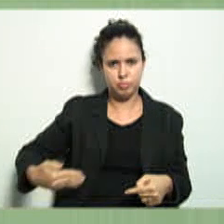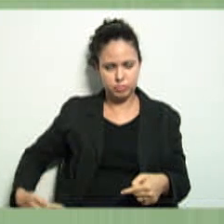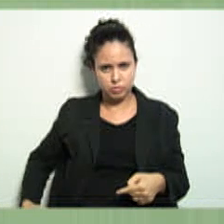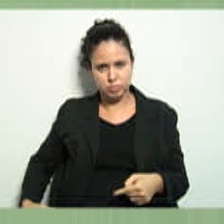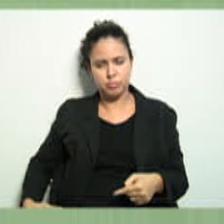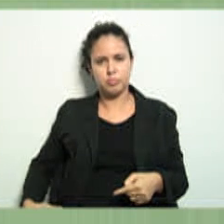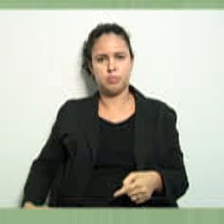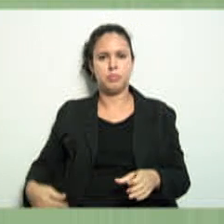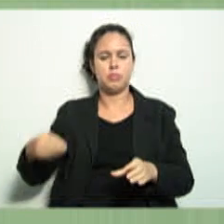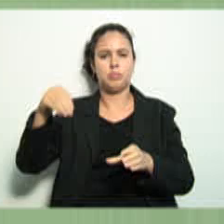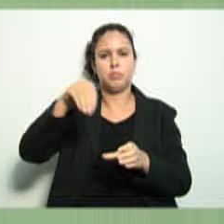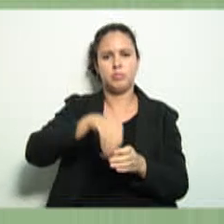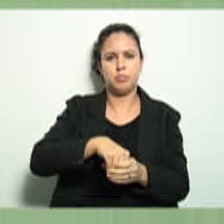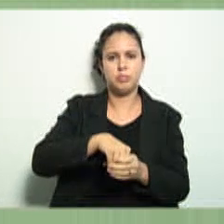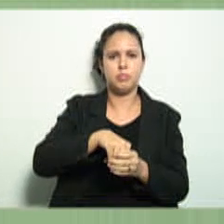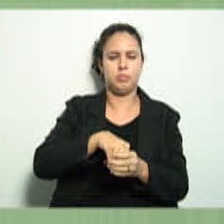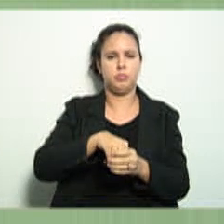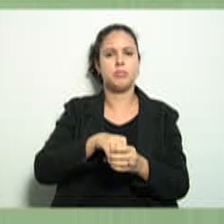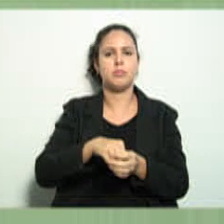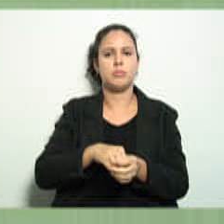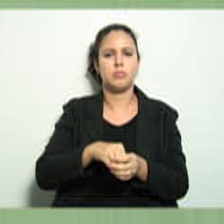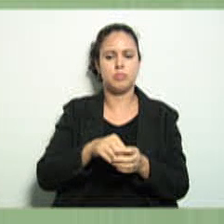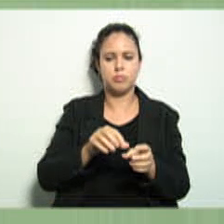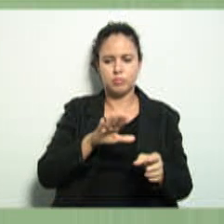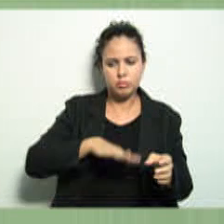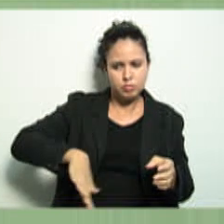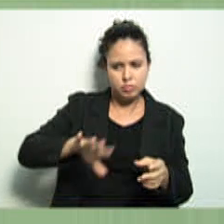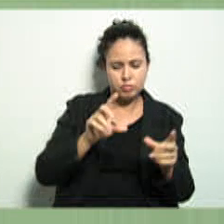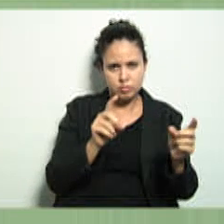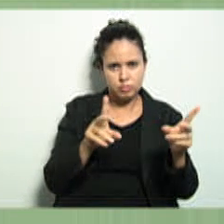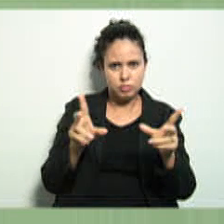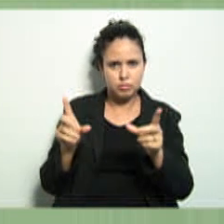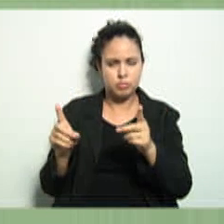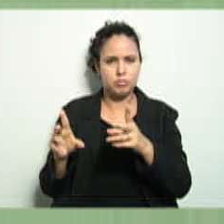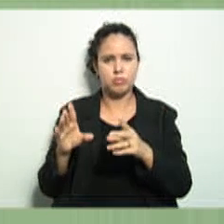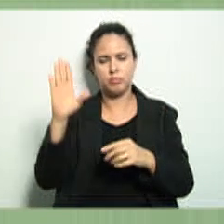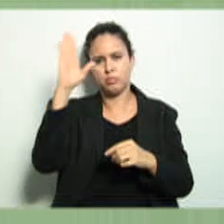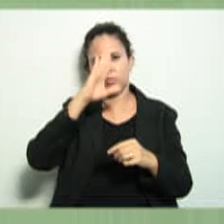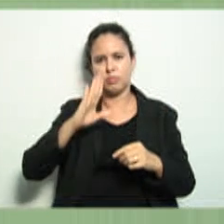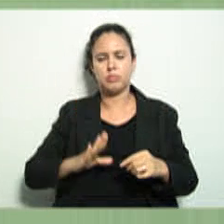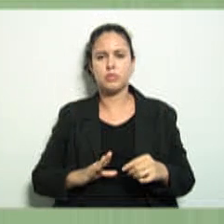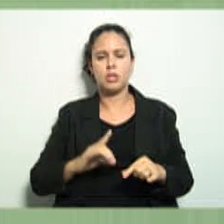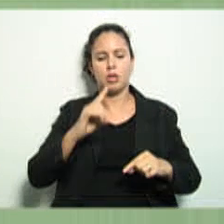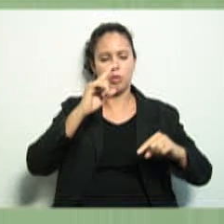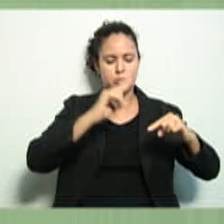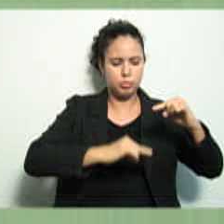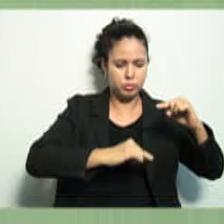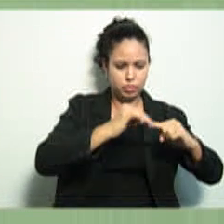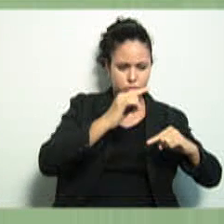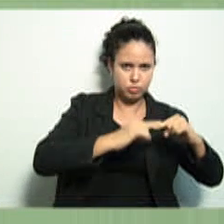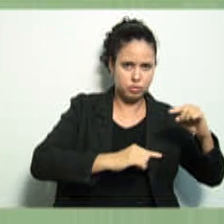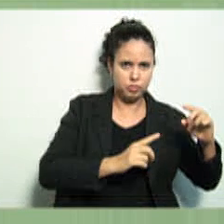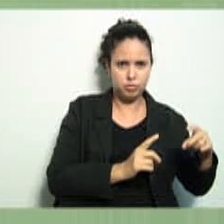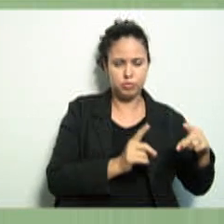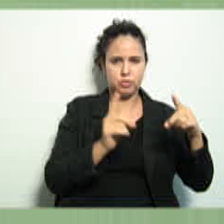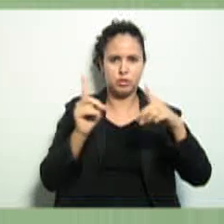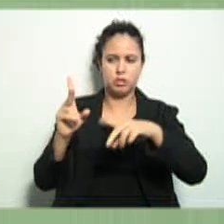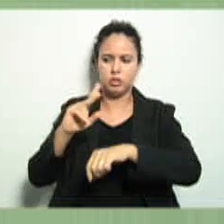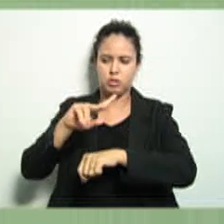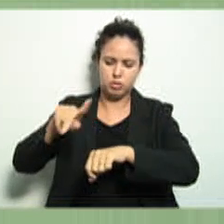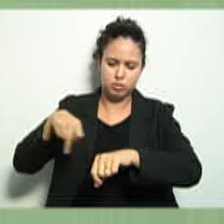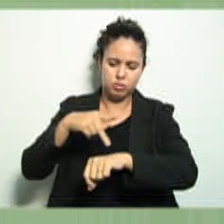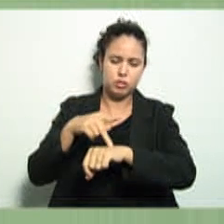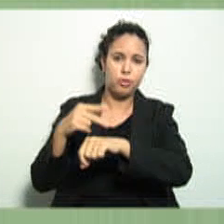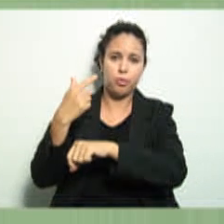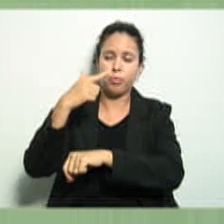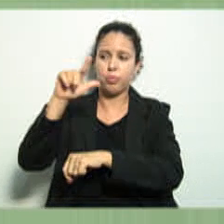ele fala de competição internacional, ele está dizendo de colocar produtos no mercado internacional por um bom preço, por um